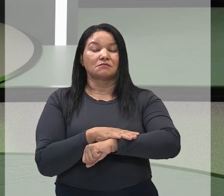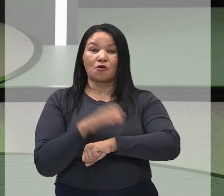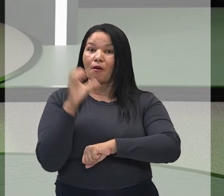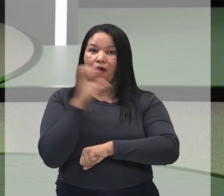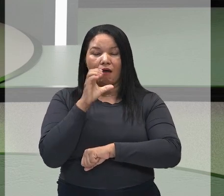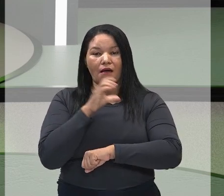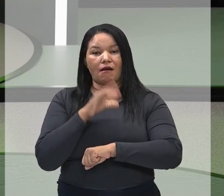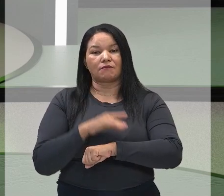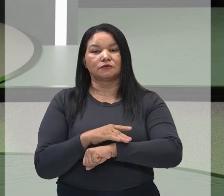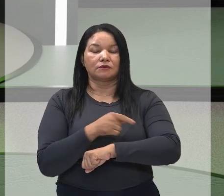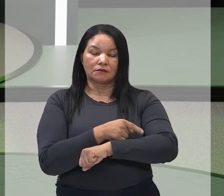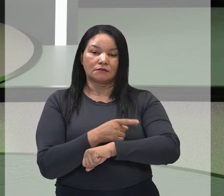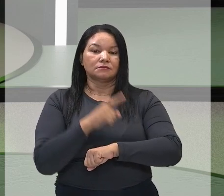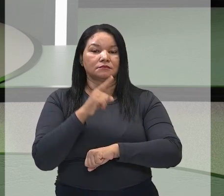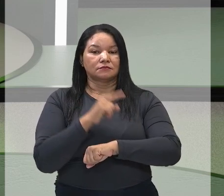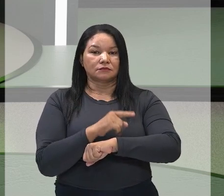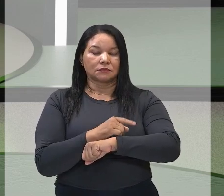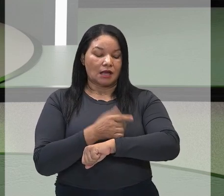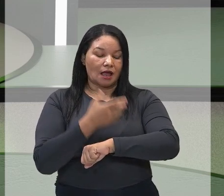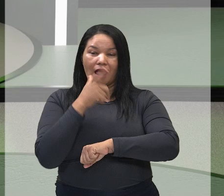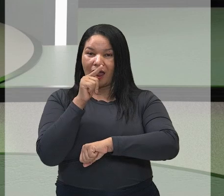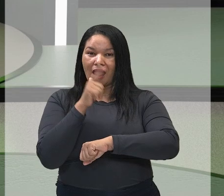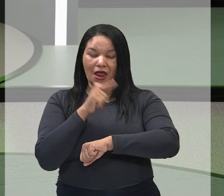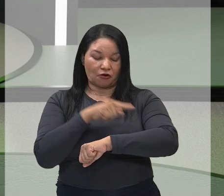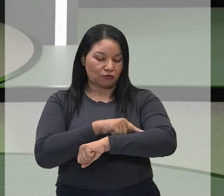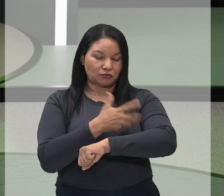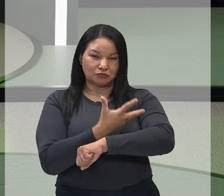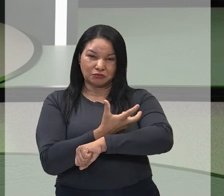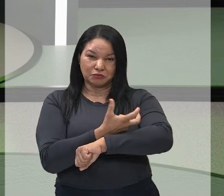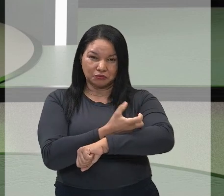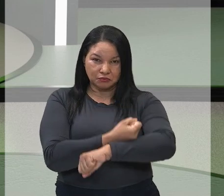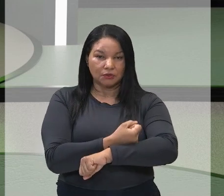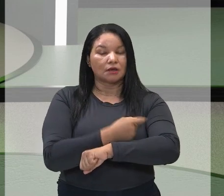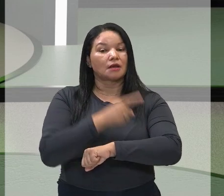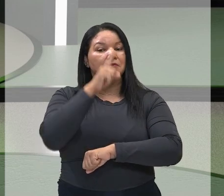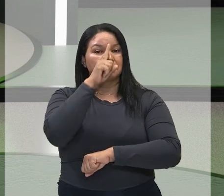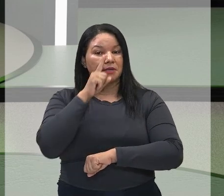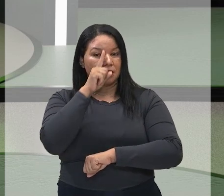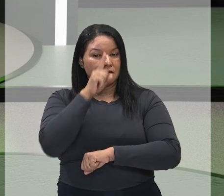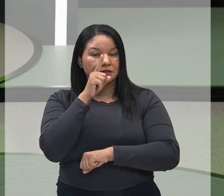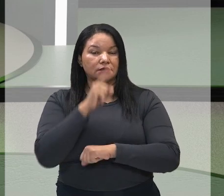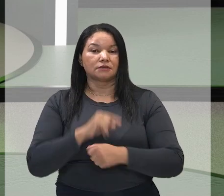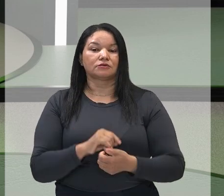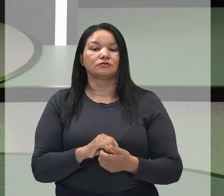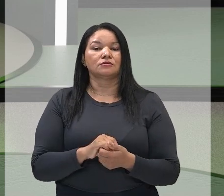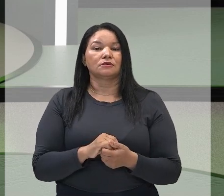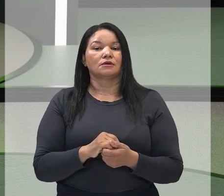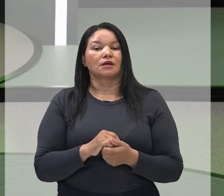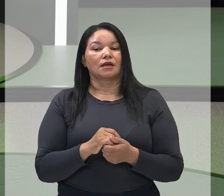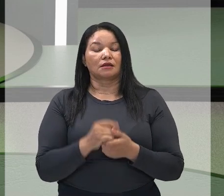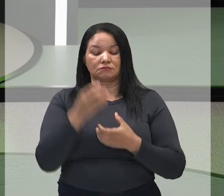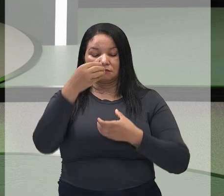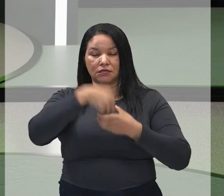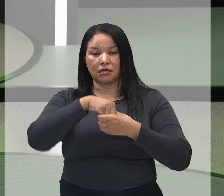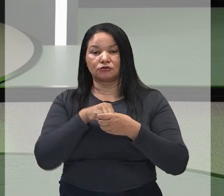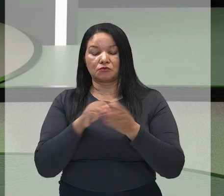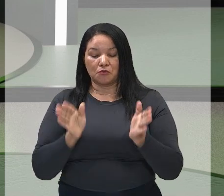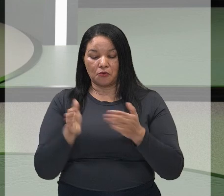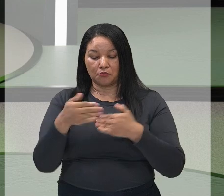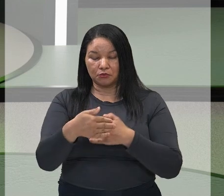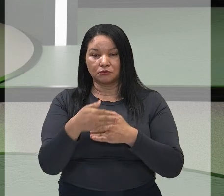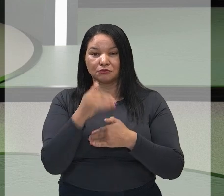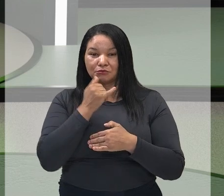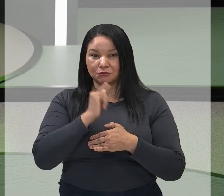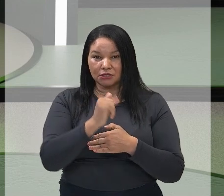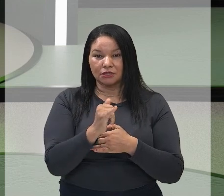rápido. Ele vai remover a água do corpo da pessoa. Daí o perigo associado a essa substância que está presente, inclusive, naquilo que a gente chama